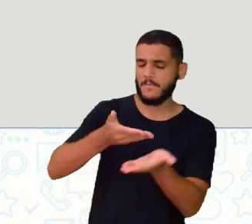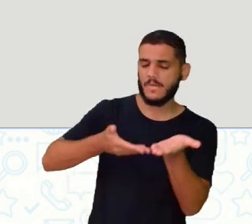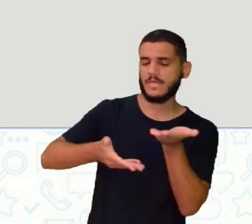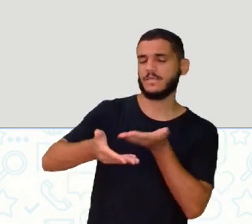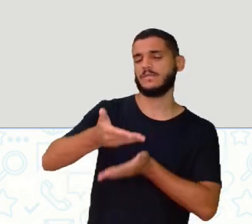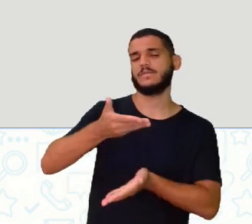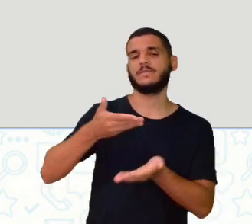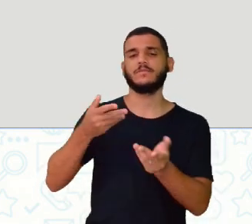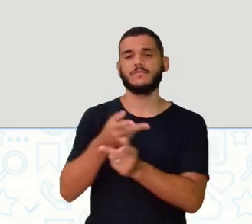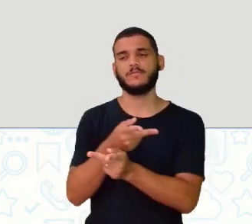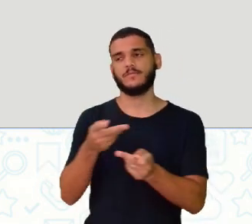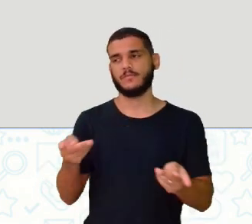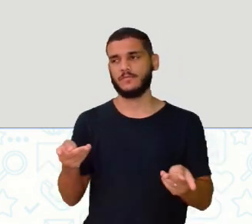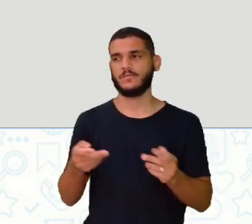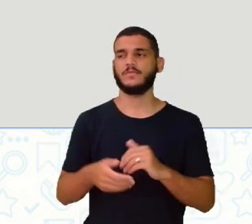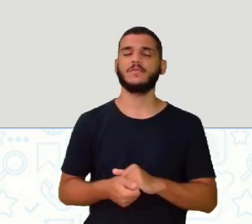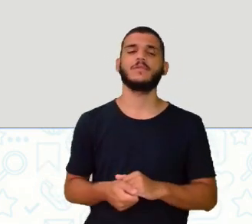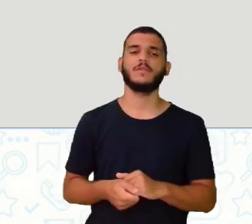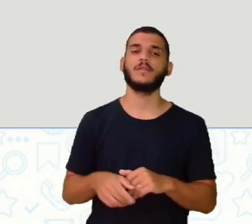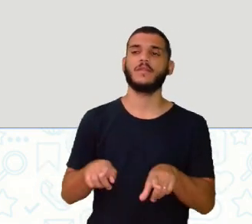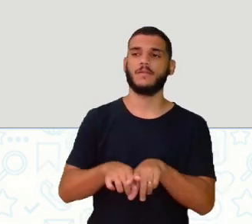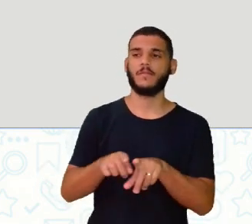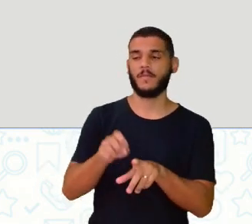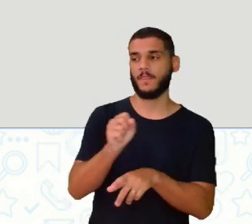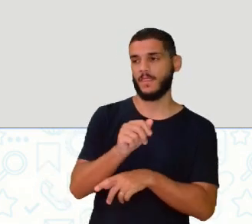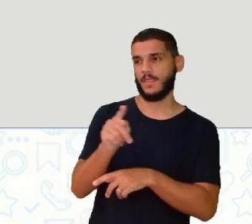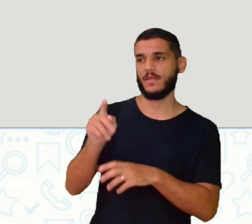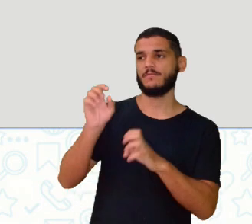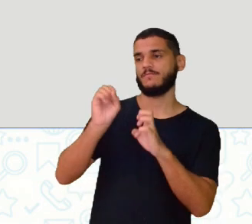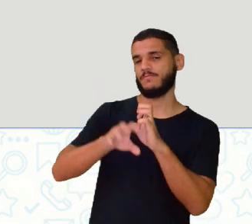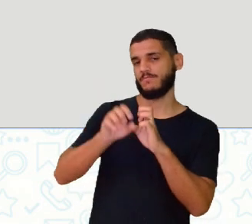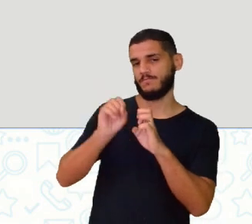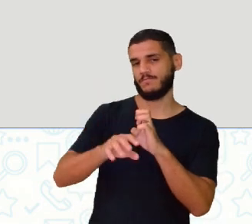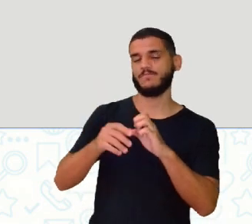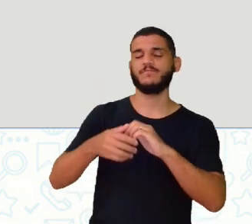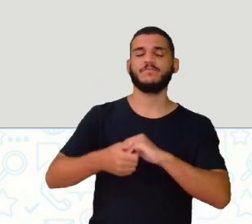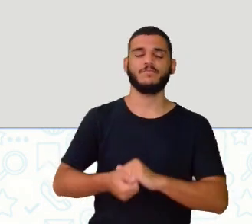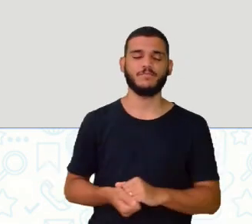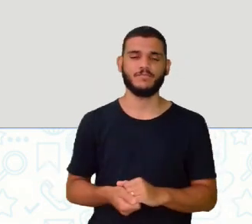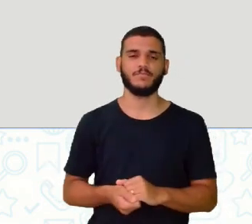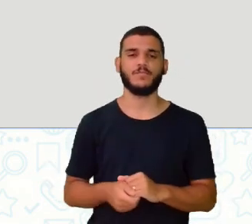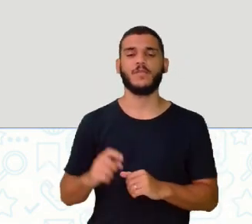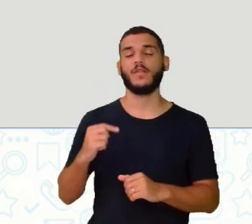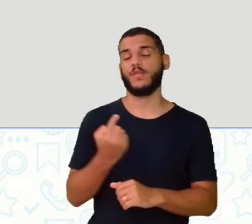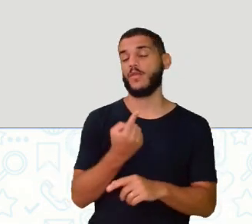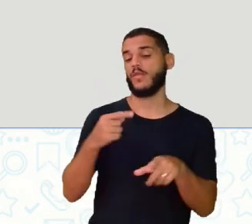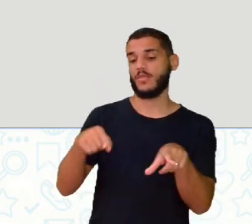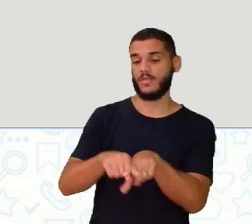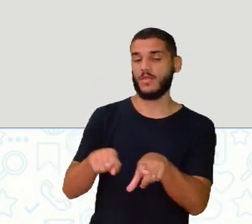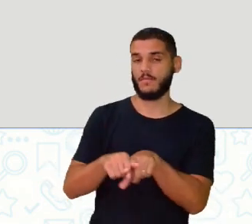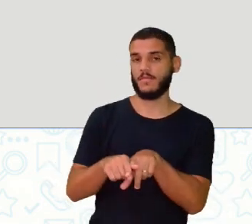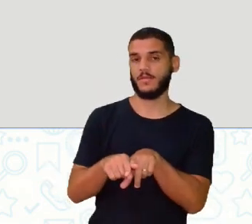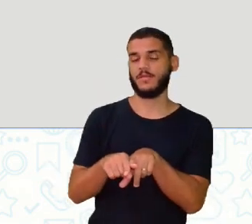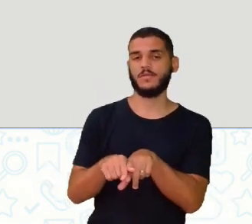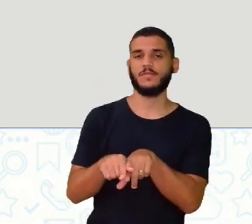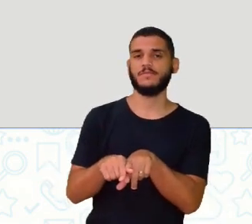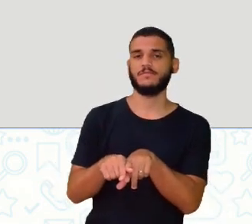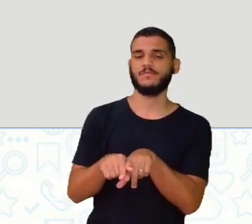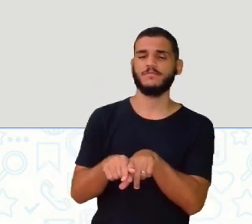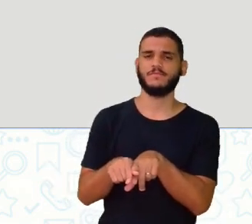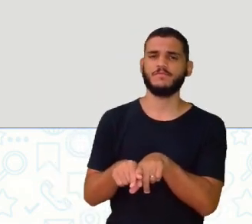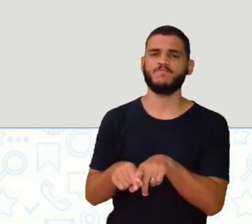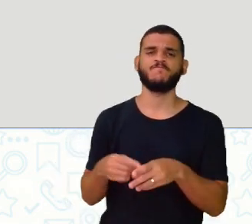interagindo com vocês lá no aplicativo Educa Recife, nós também estaremos, não